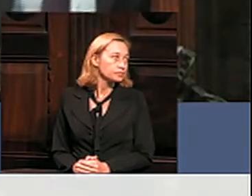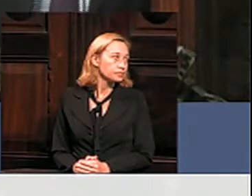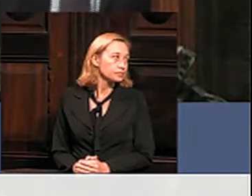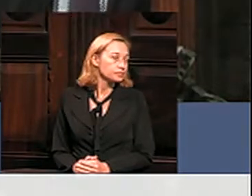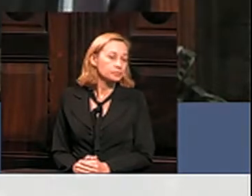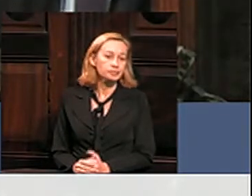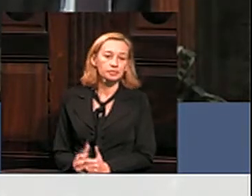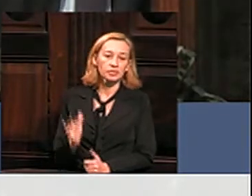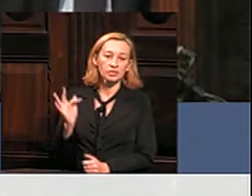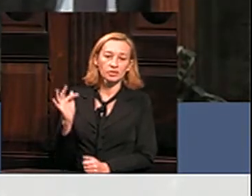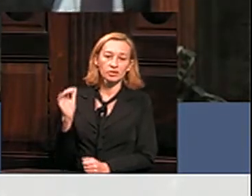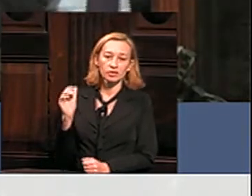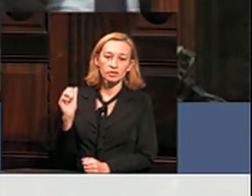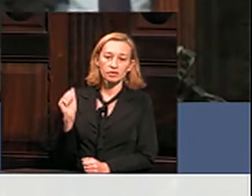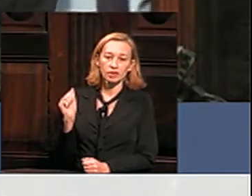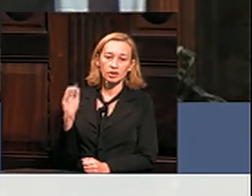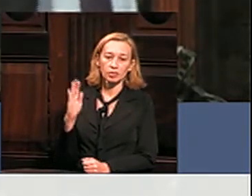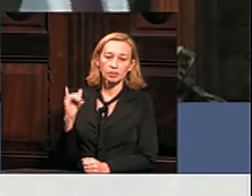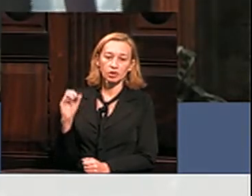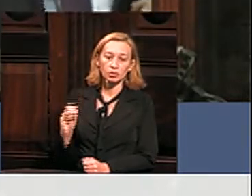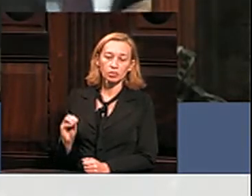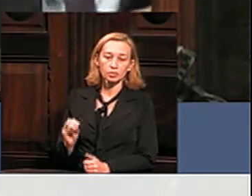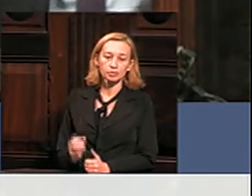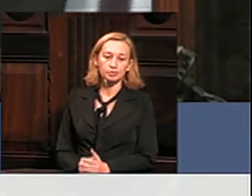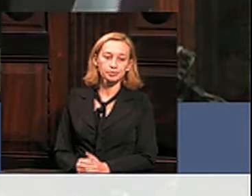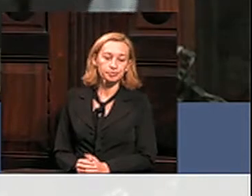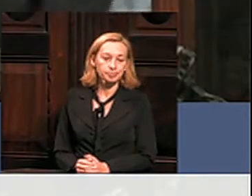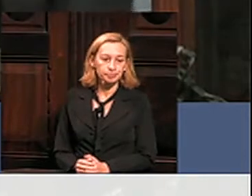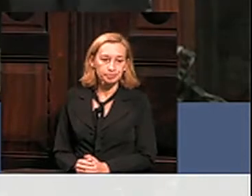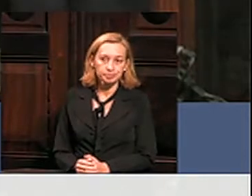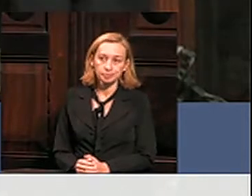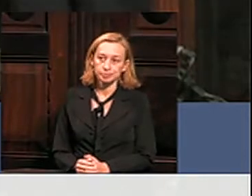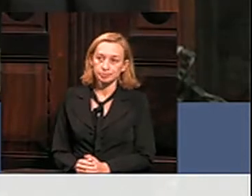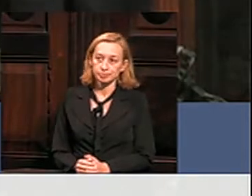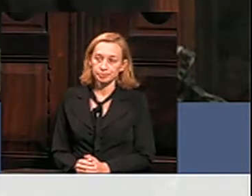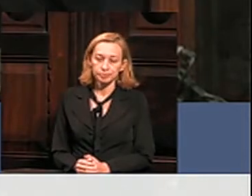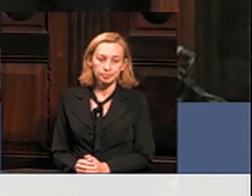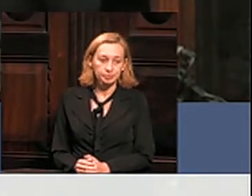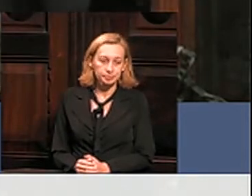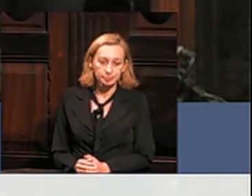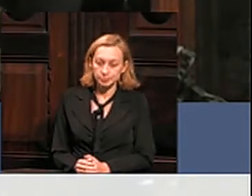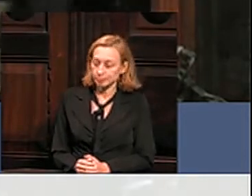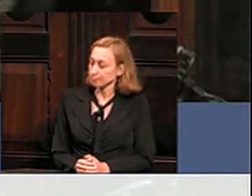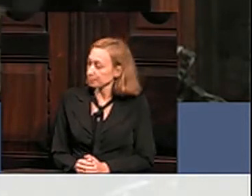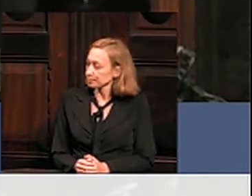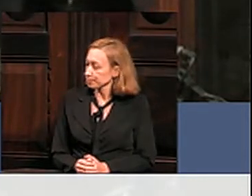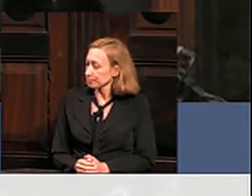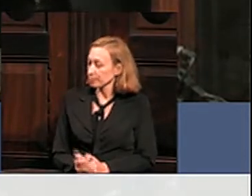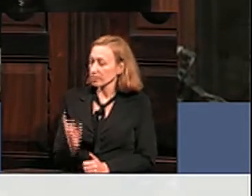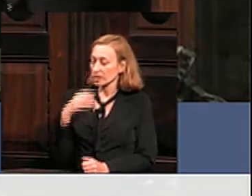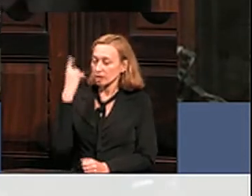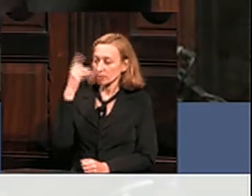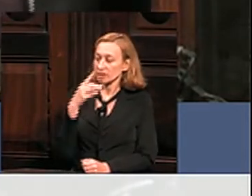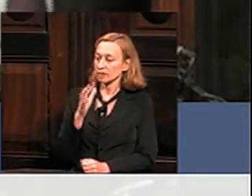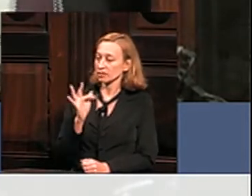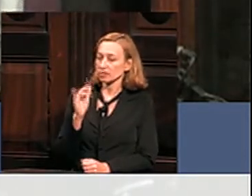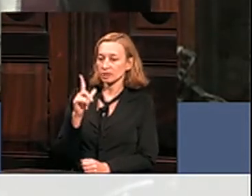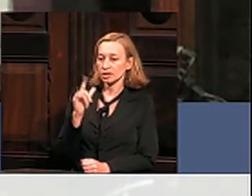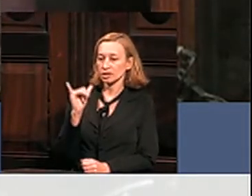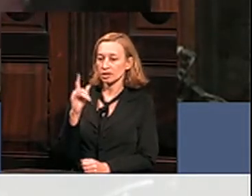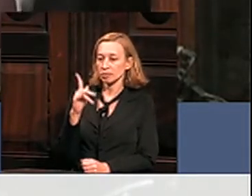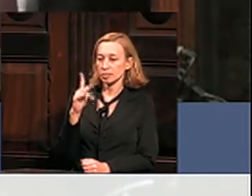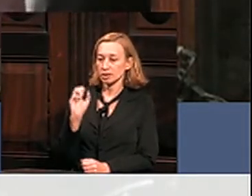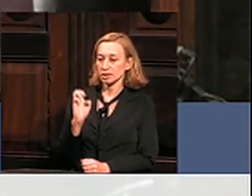Deputado Fábio Silva. Vou votar não, tu vai votar sim. Vou votar não, né? Não, não vou votar. Deputado Felipe Soares.